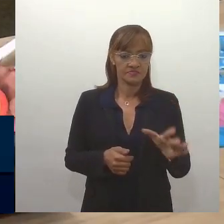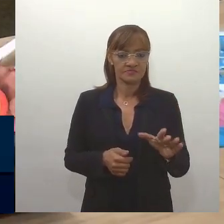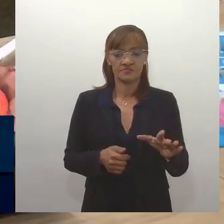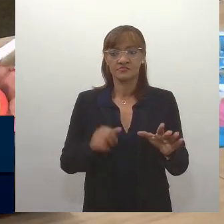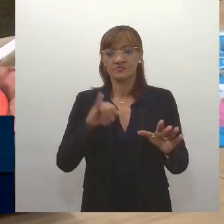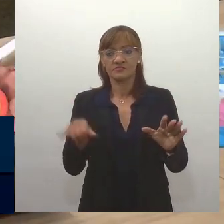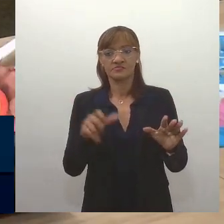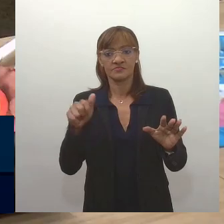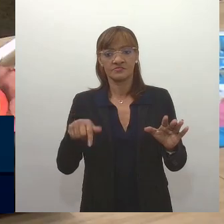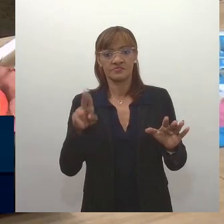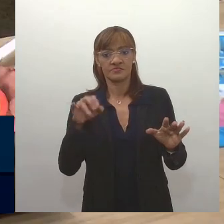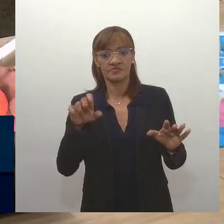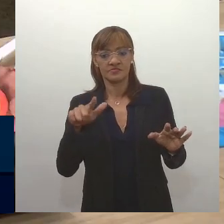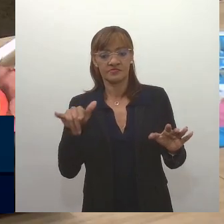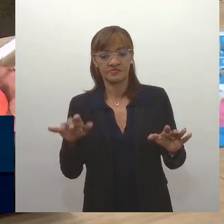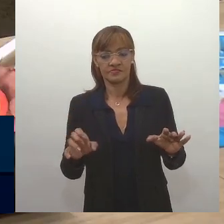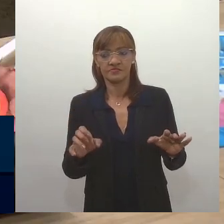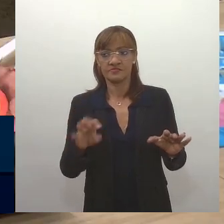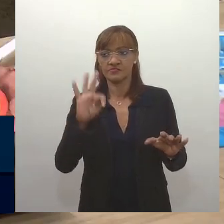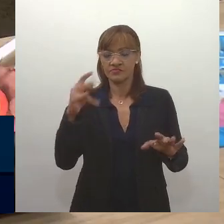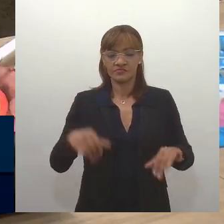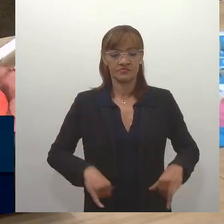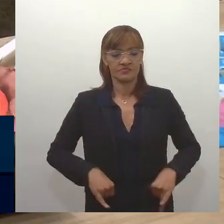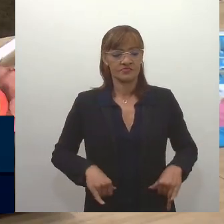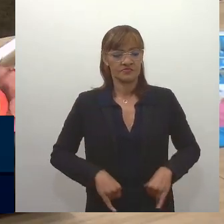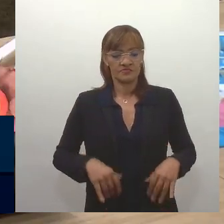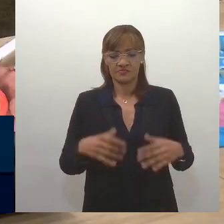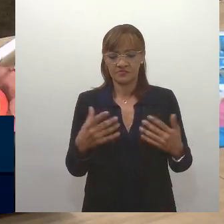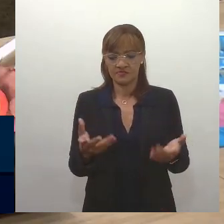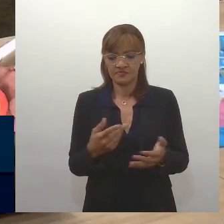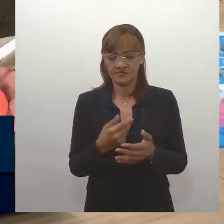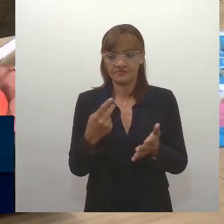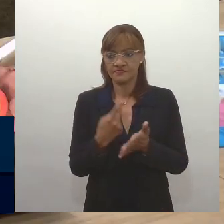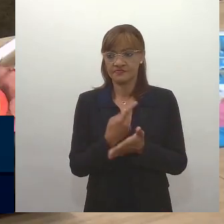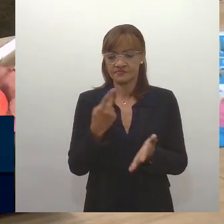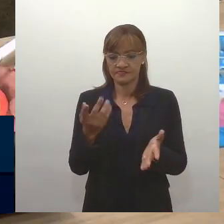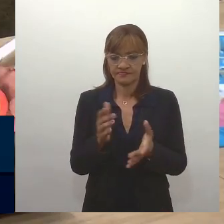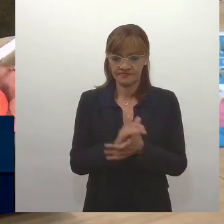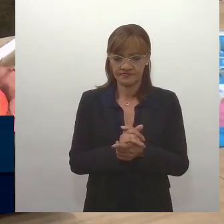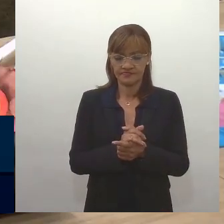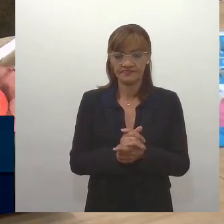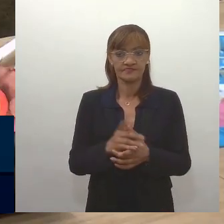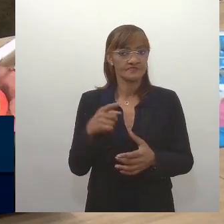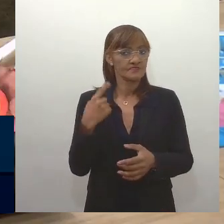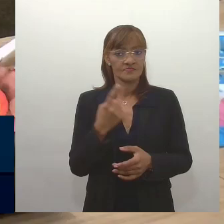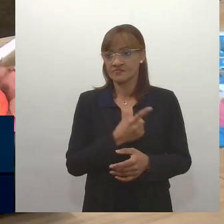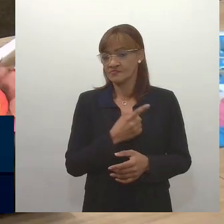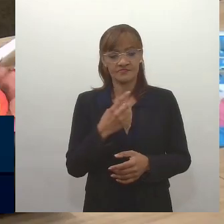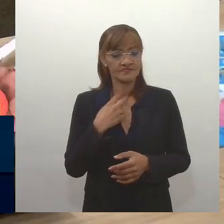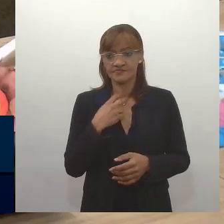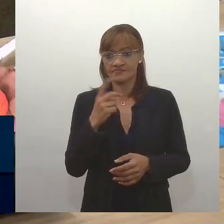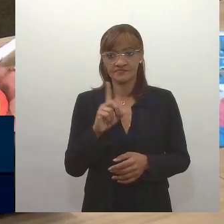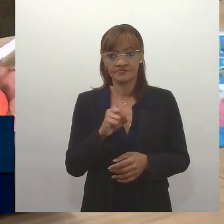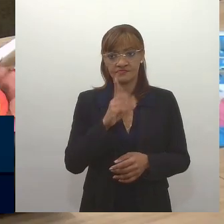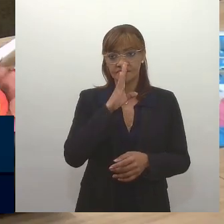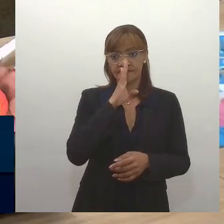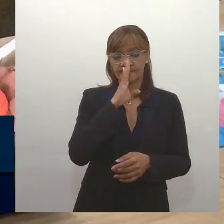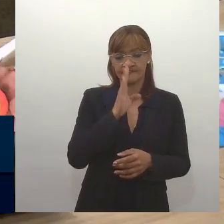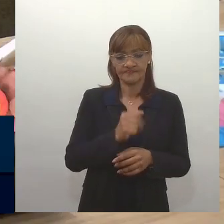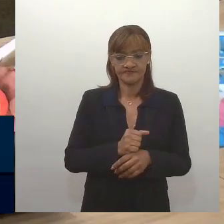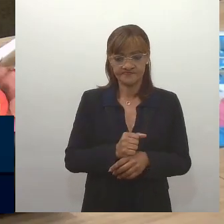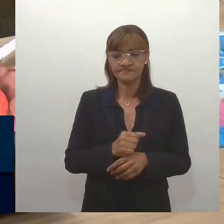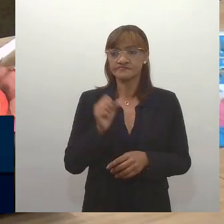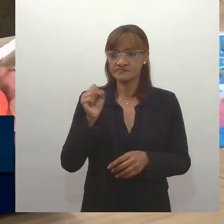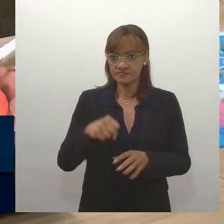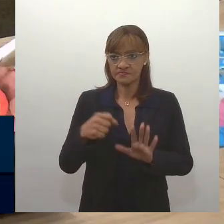acompanhando outro caso que aconteceu recentemente e que a gente não pode se silenciar a gente vai seim denunciar e não vai